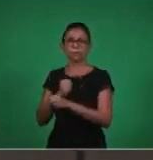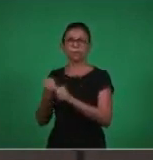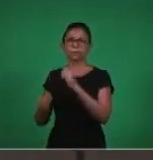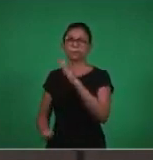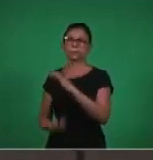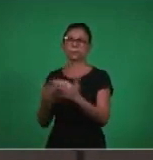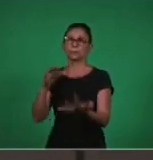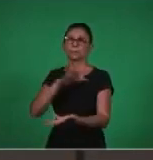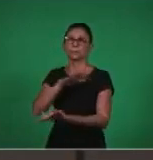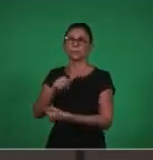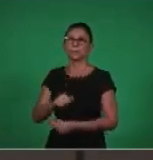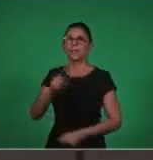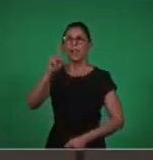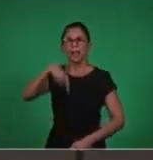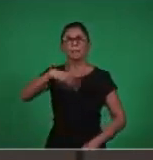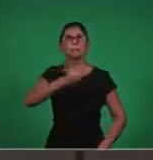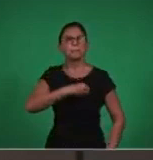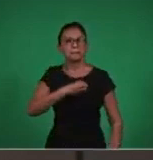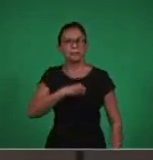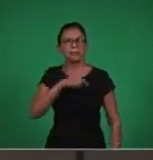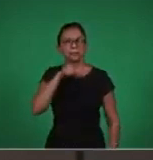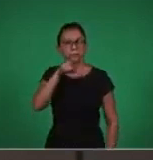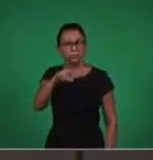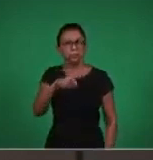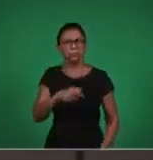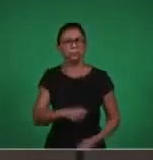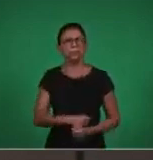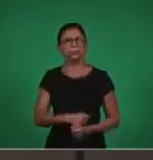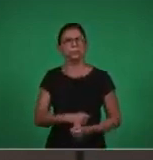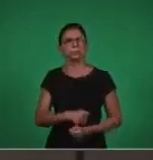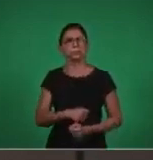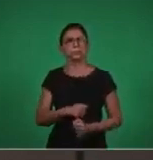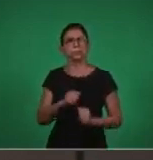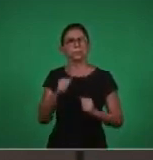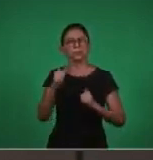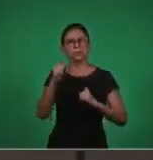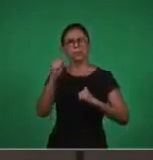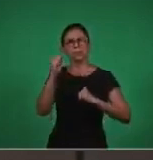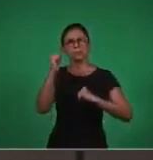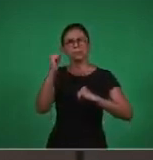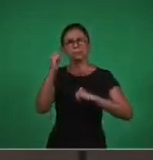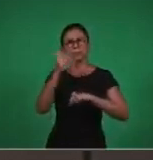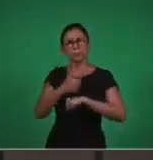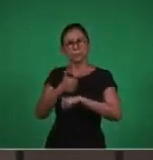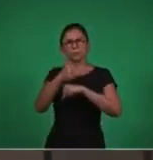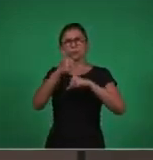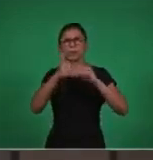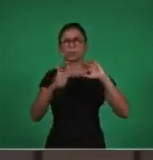ser cientista? Sim ou não? Se fosse também o companheiro, já estava expulso aqui.